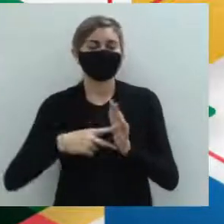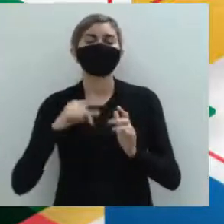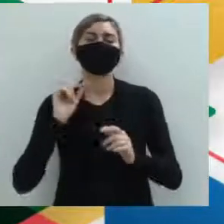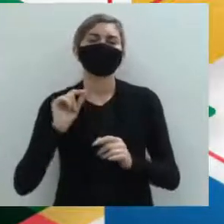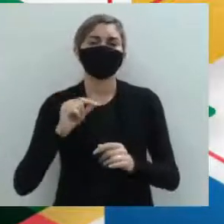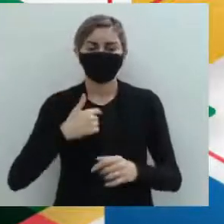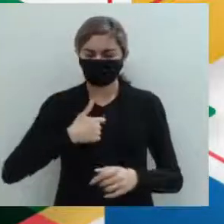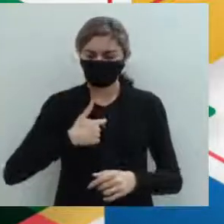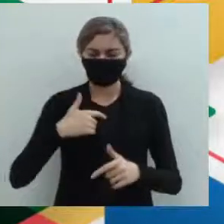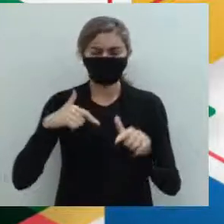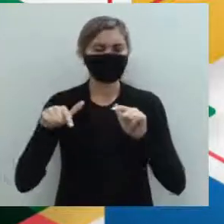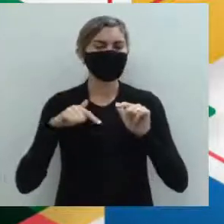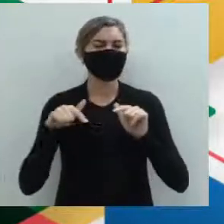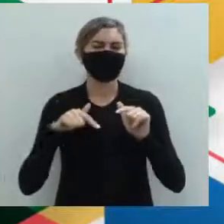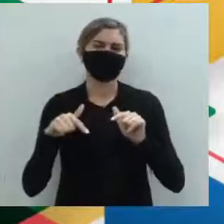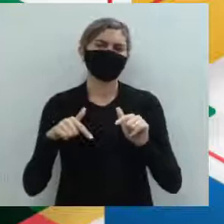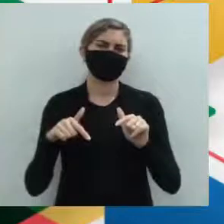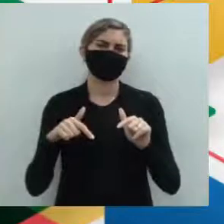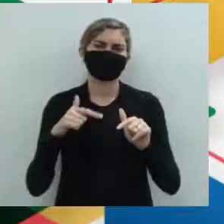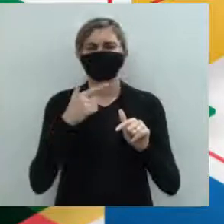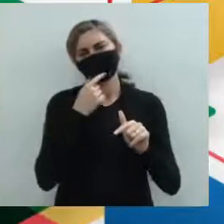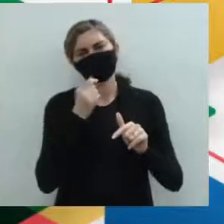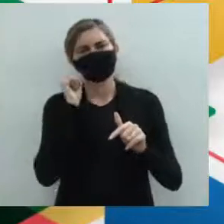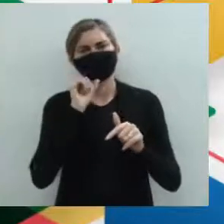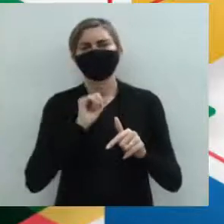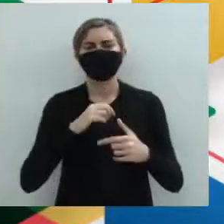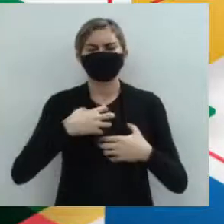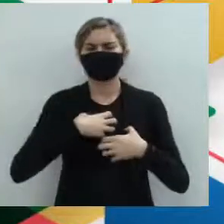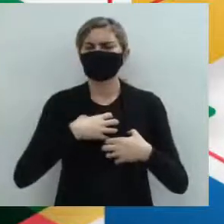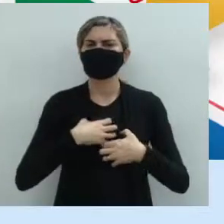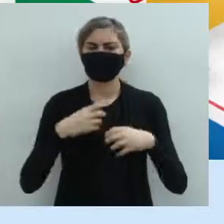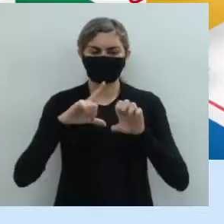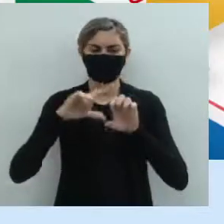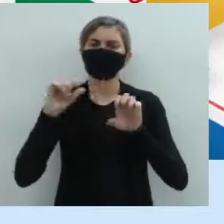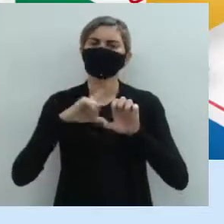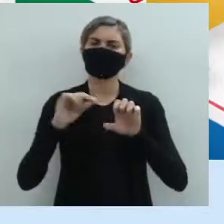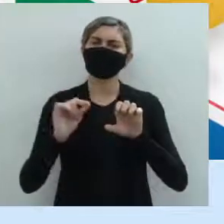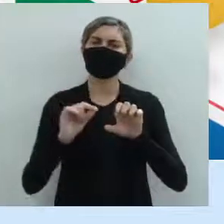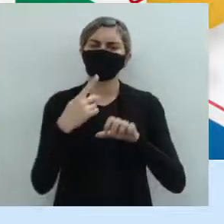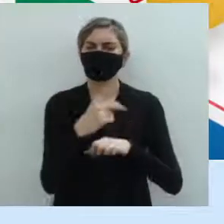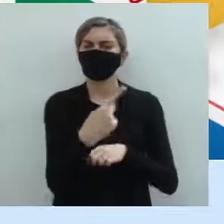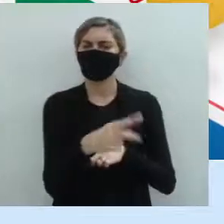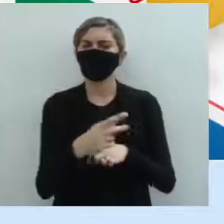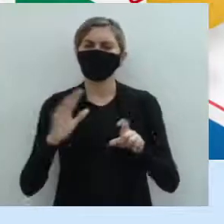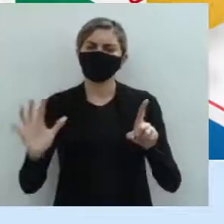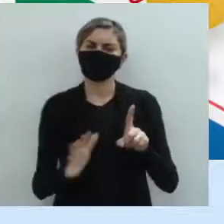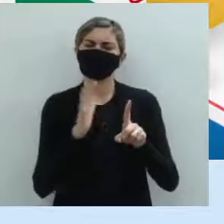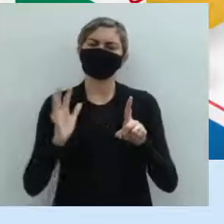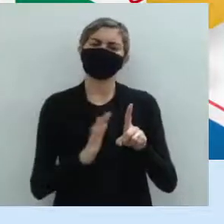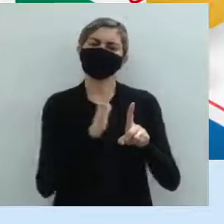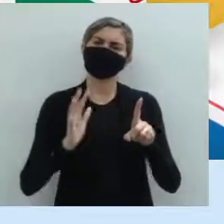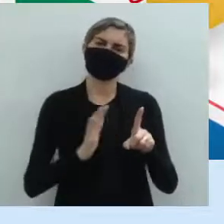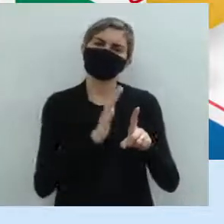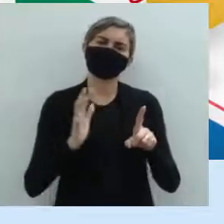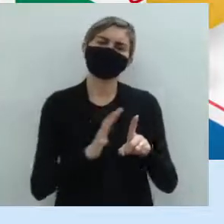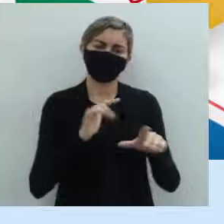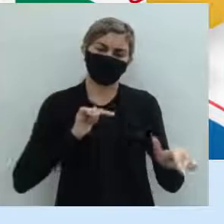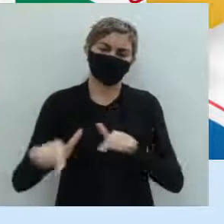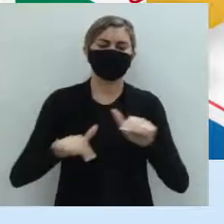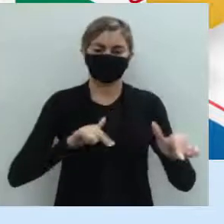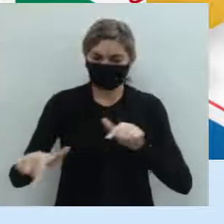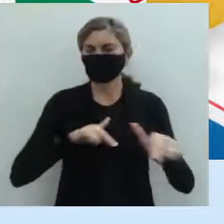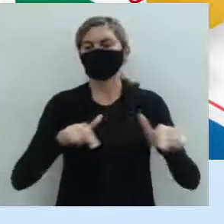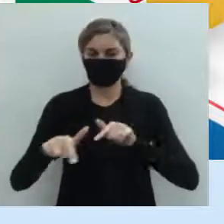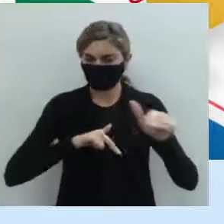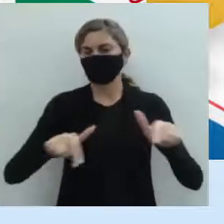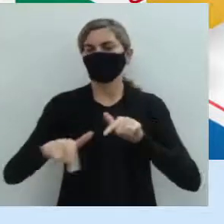esse trabalhador ou essa trabalhadora que se sente empreendedor, ele está sendo pressionado e pressionado a trabalhar, mas